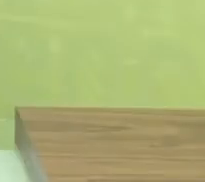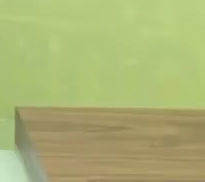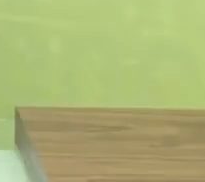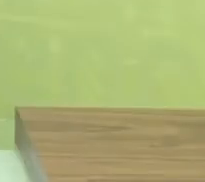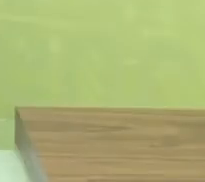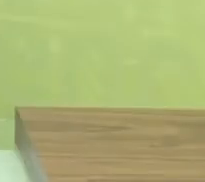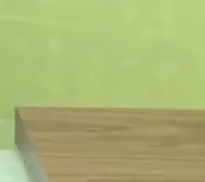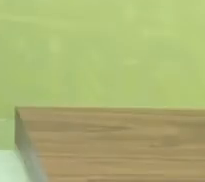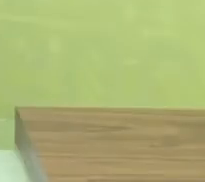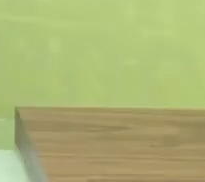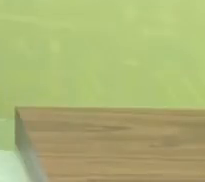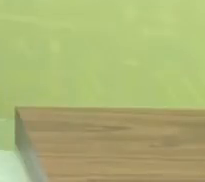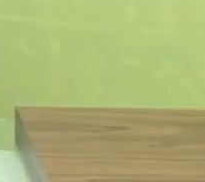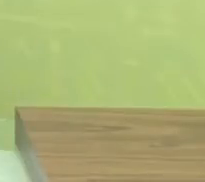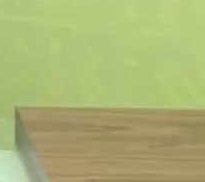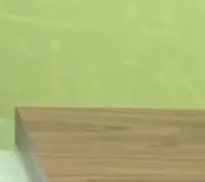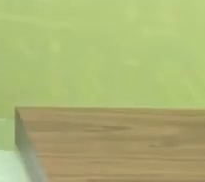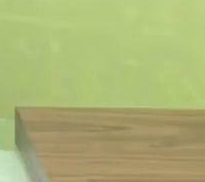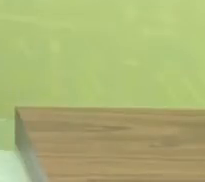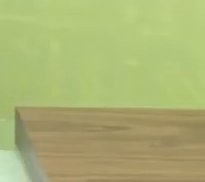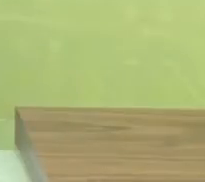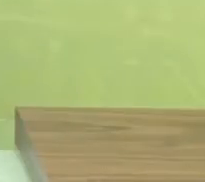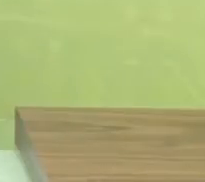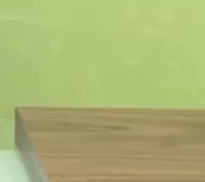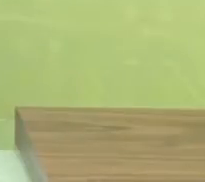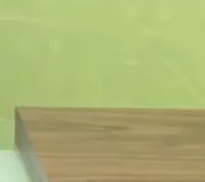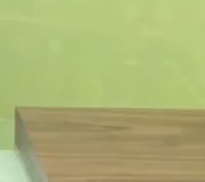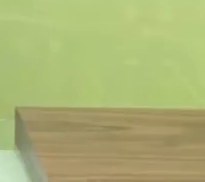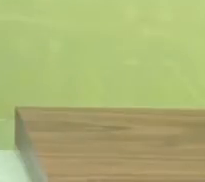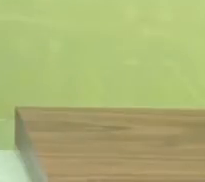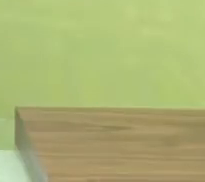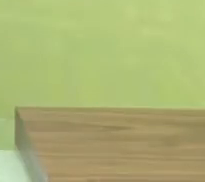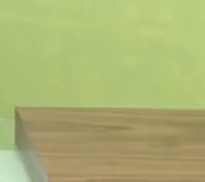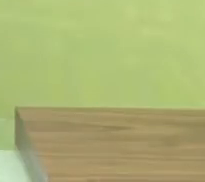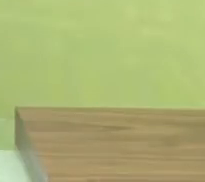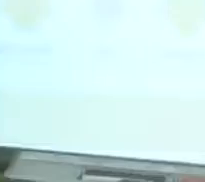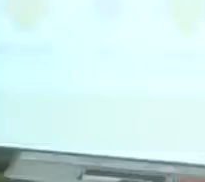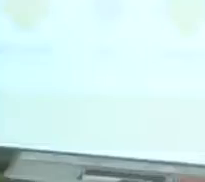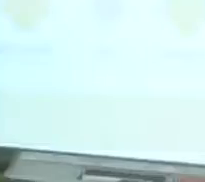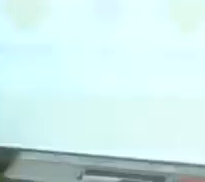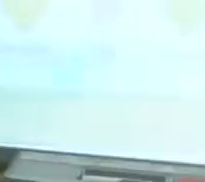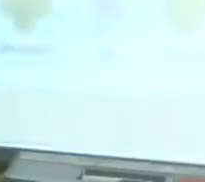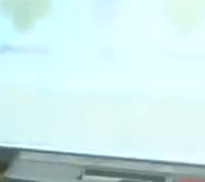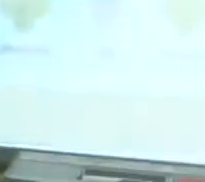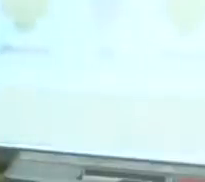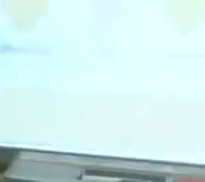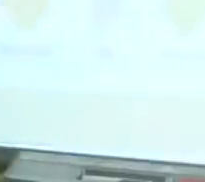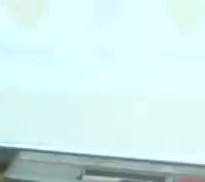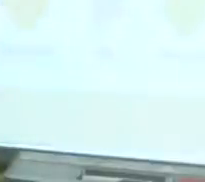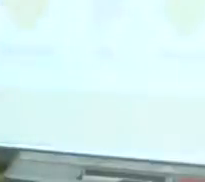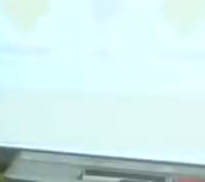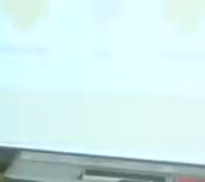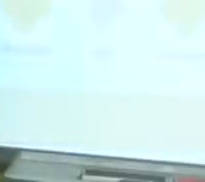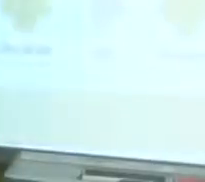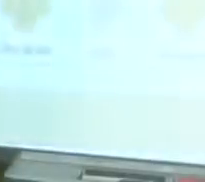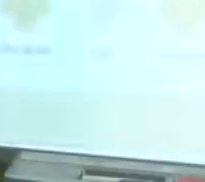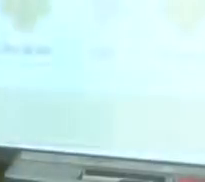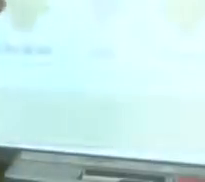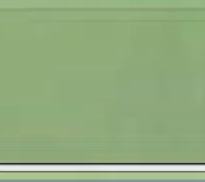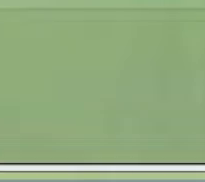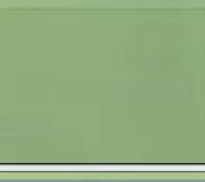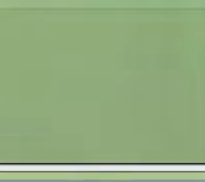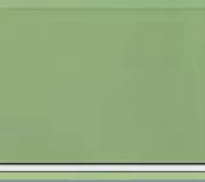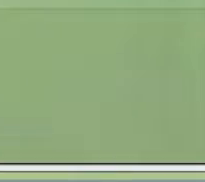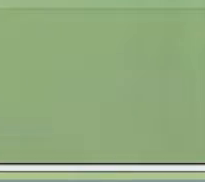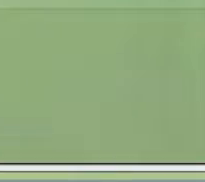a organização e o funcionamento dela. E isso é muito importante, professor. Muito mesmo. Bom, então agora vocês já podem ver aqui